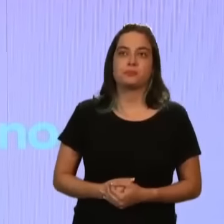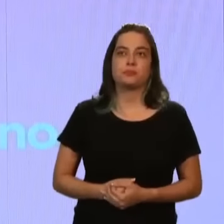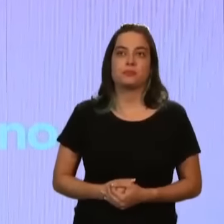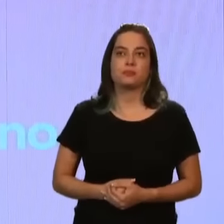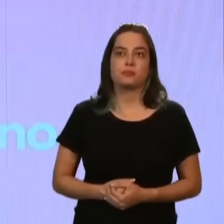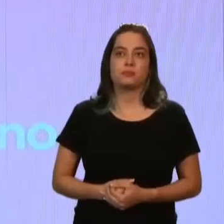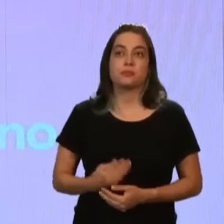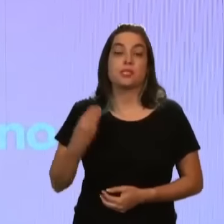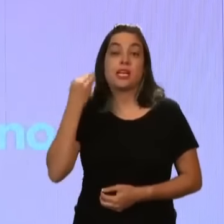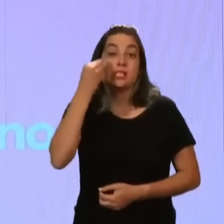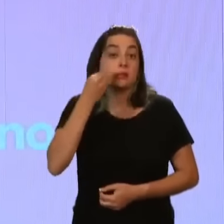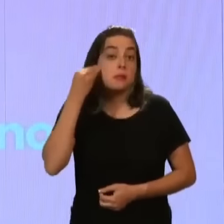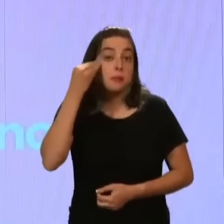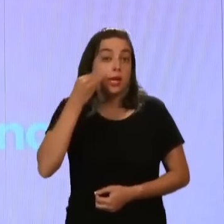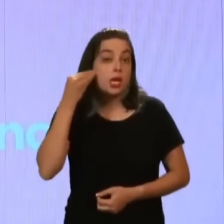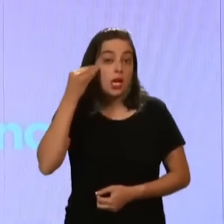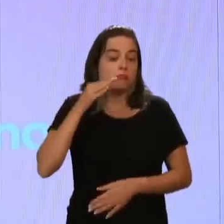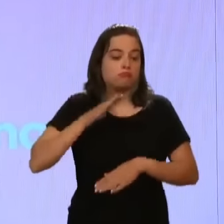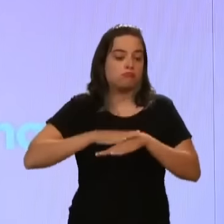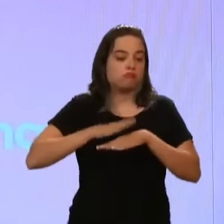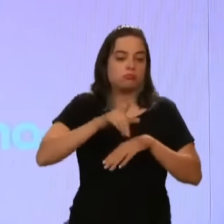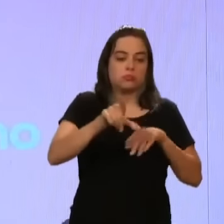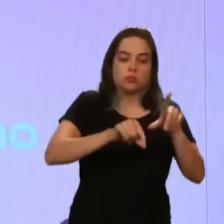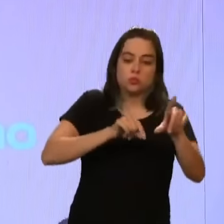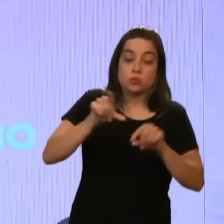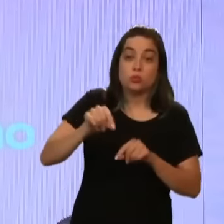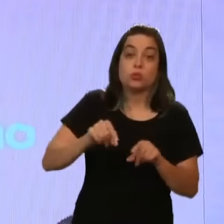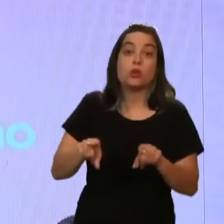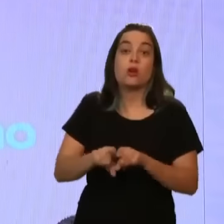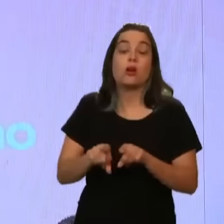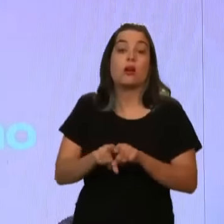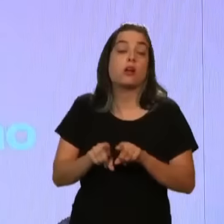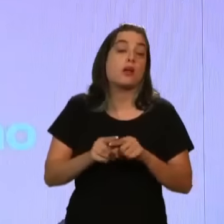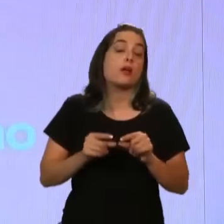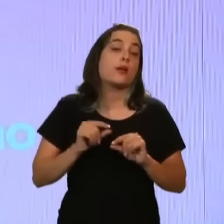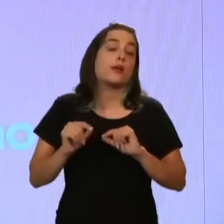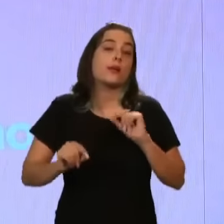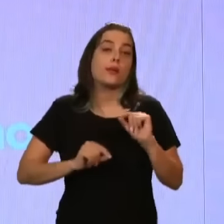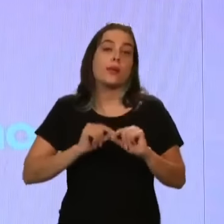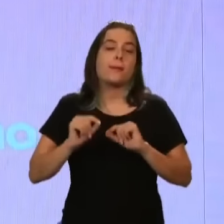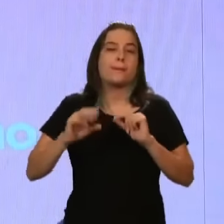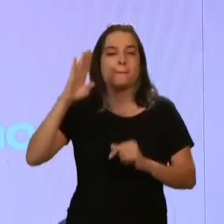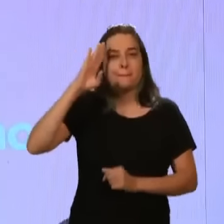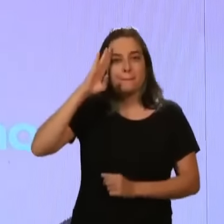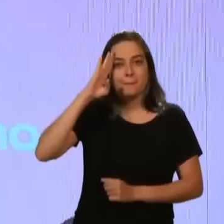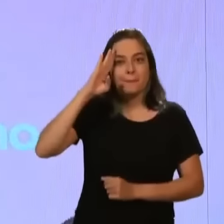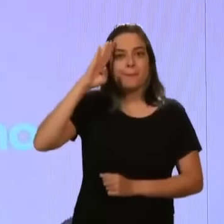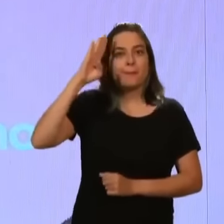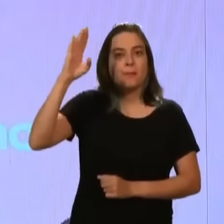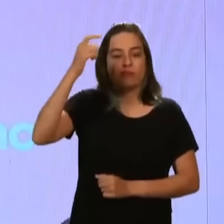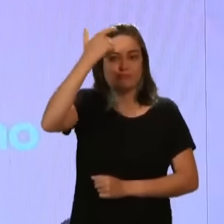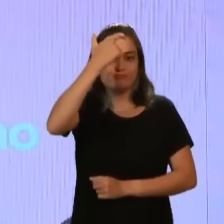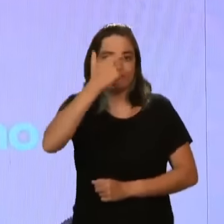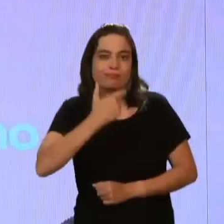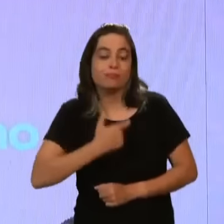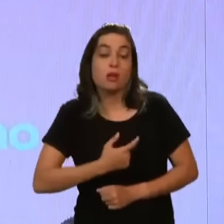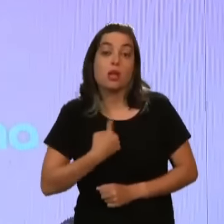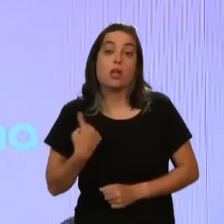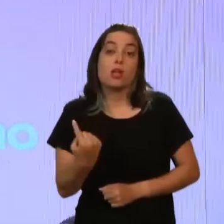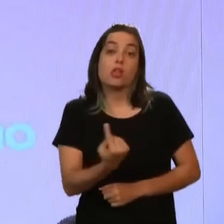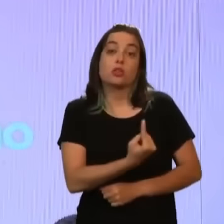experiências e as escolhas pessoais são, na verdade, a principal porção do nosso ser que